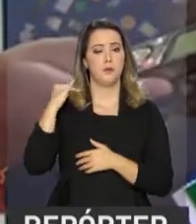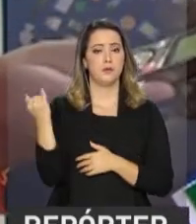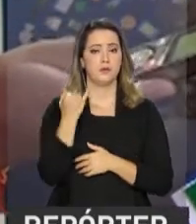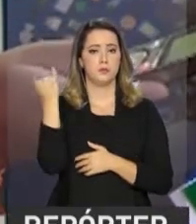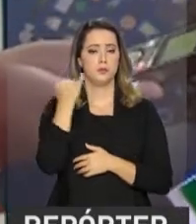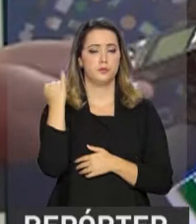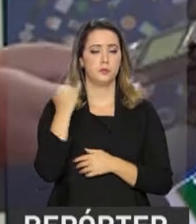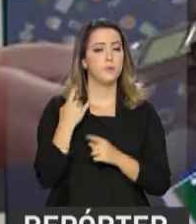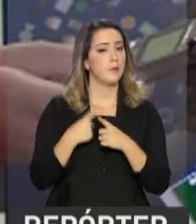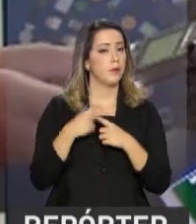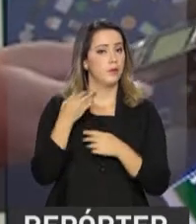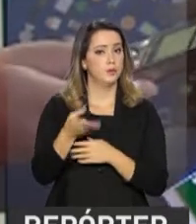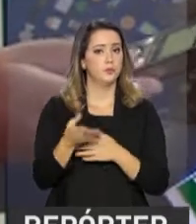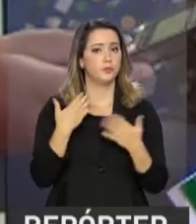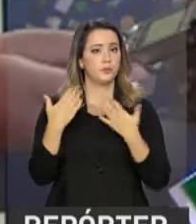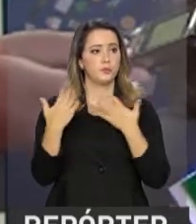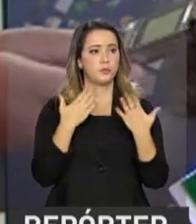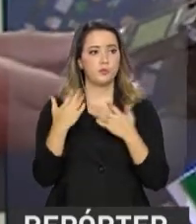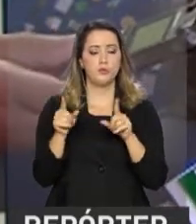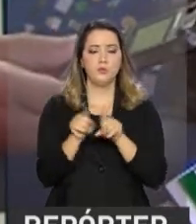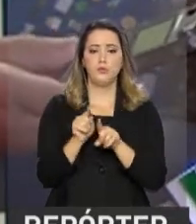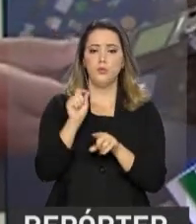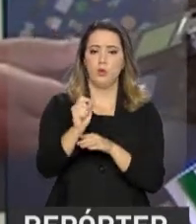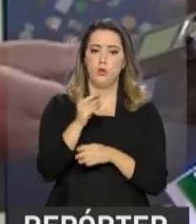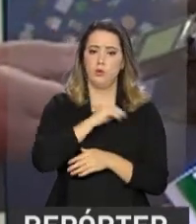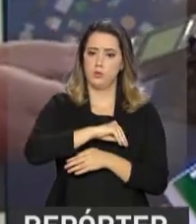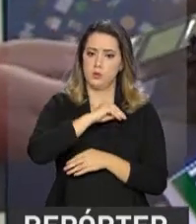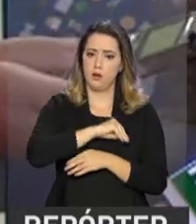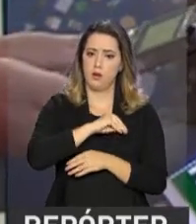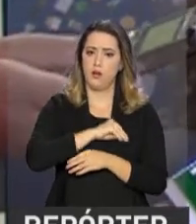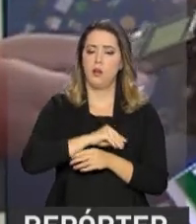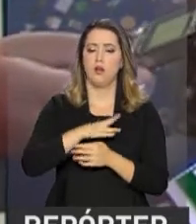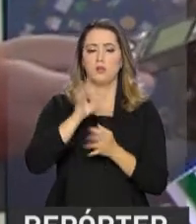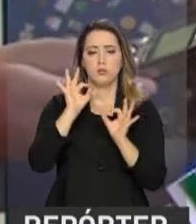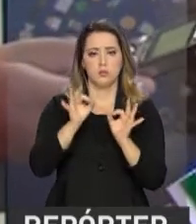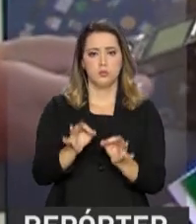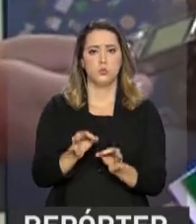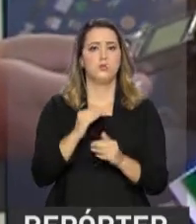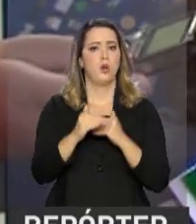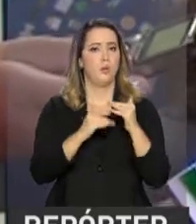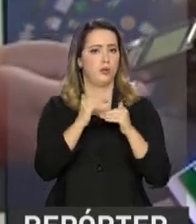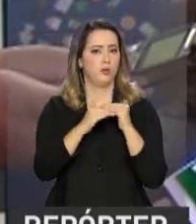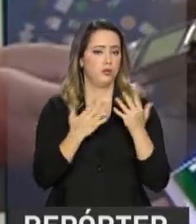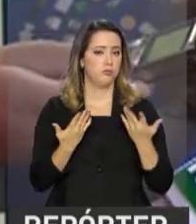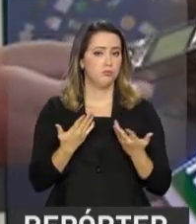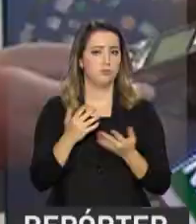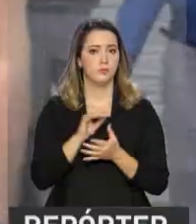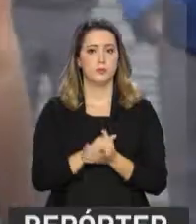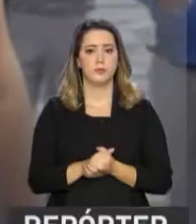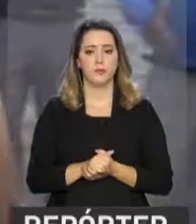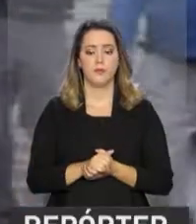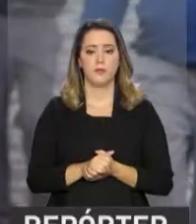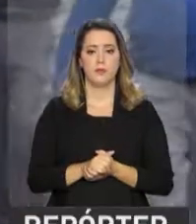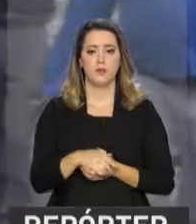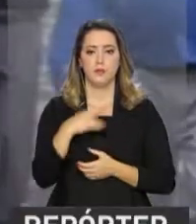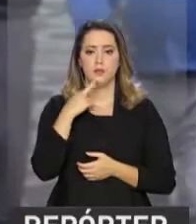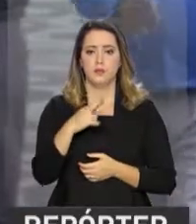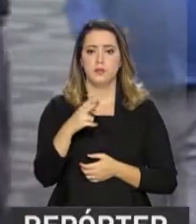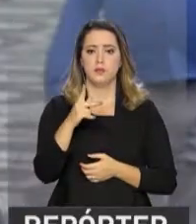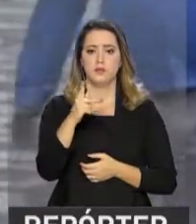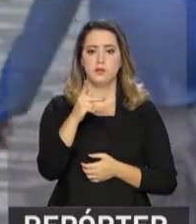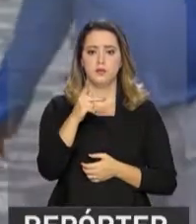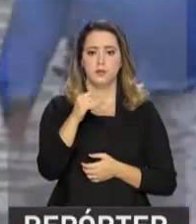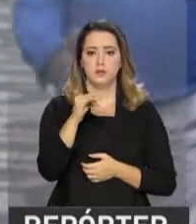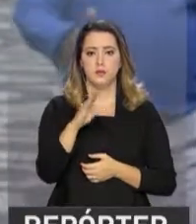importante do que esse aumento do rendimento real, né, da remuneração real dos trabalhadores. O resultado do PIB